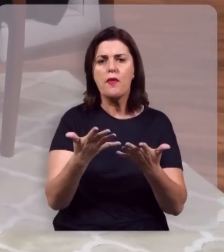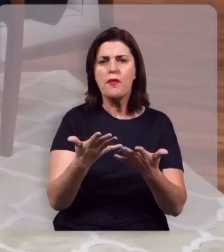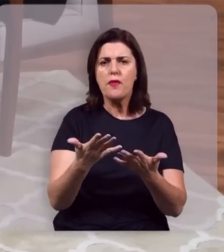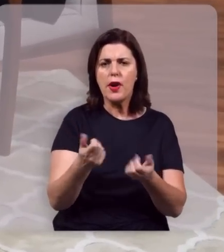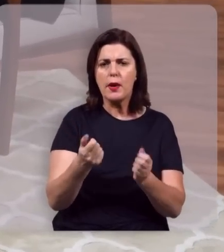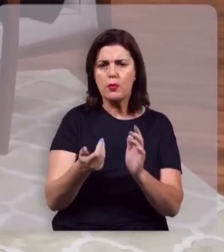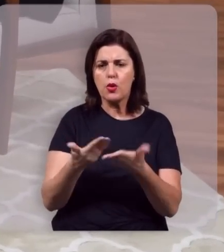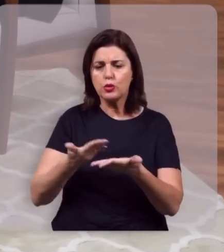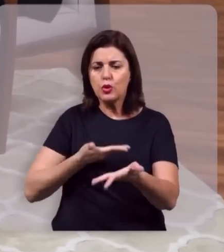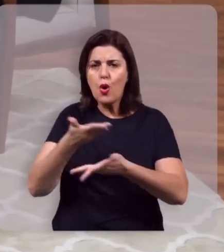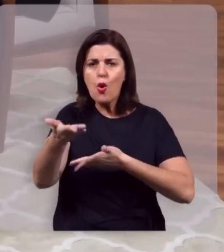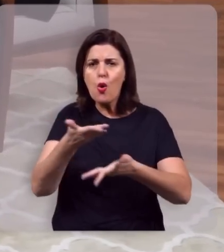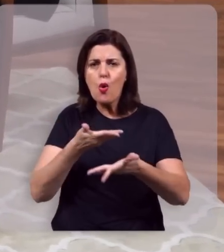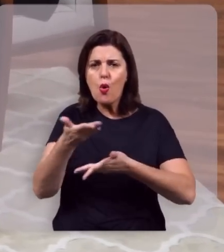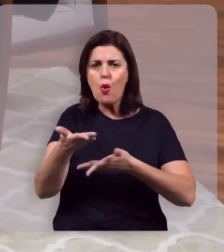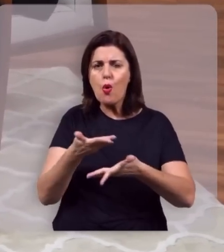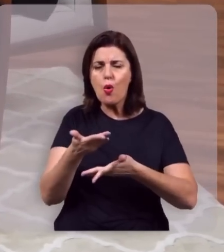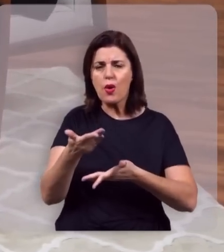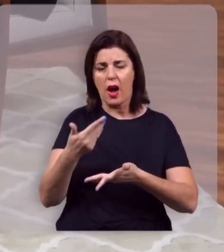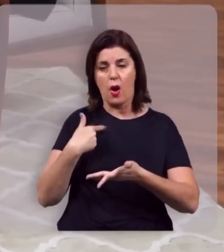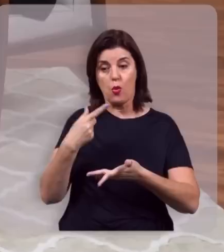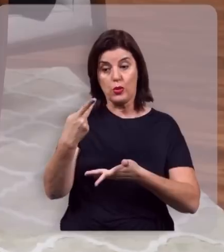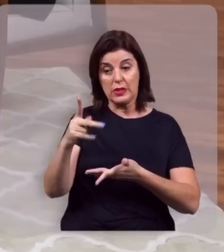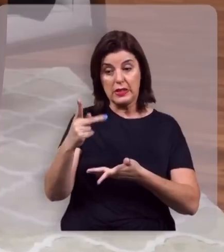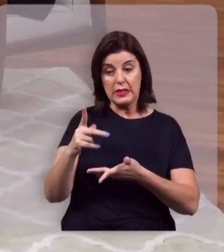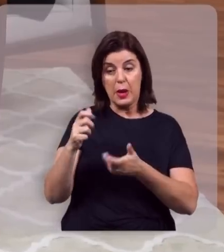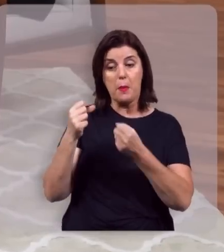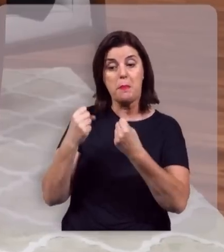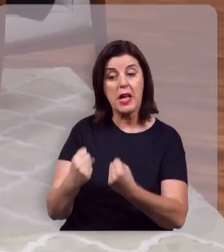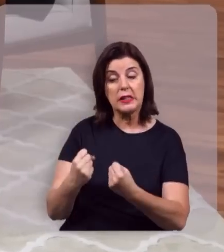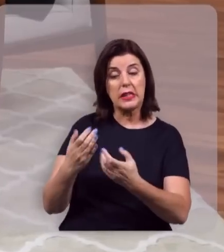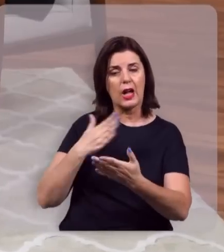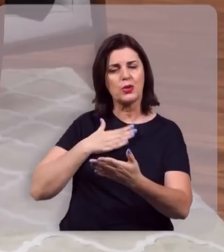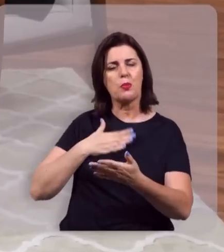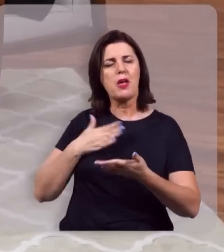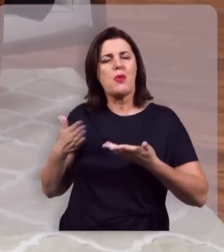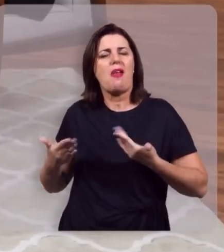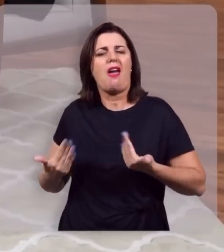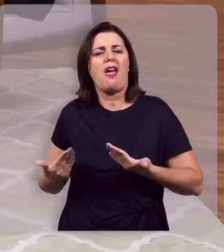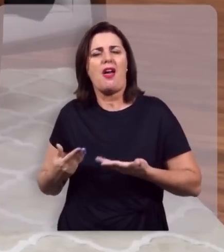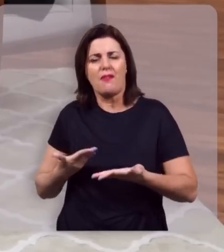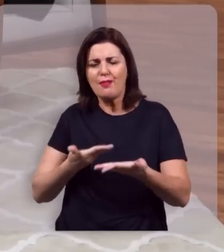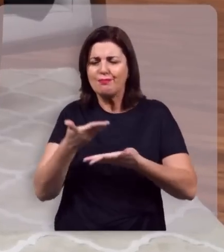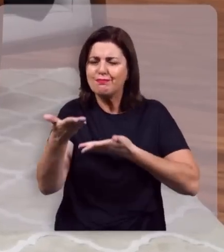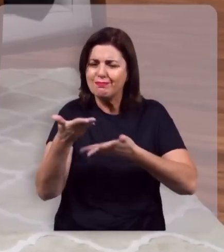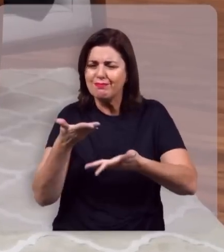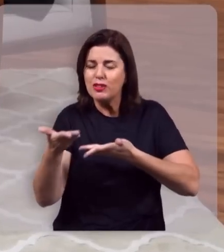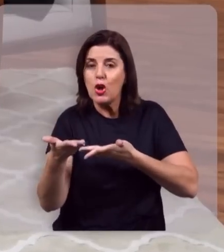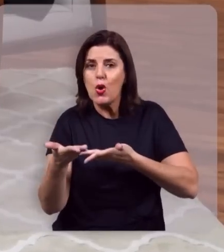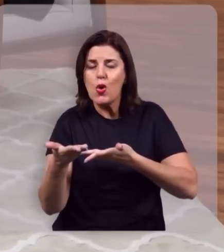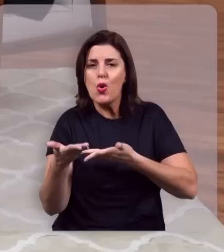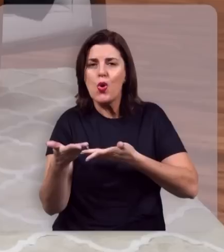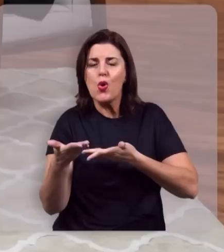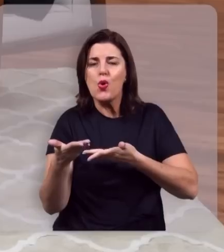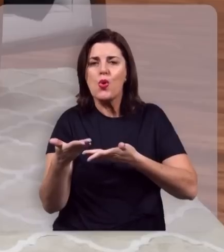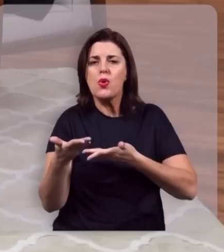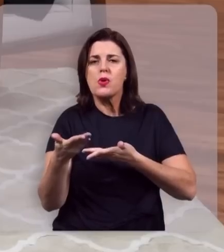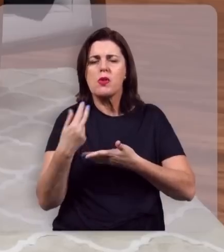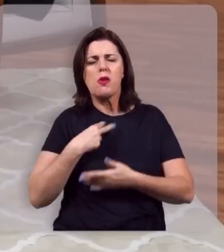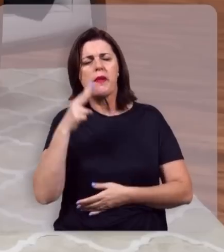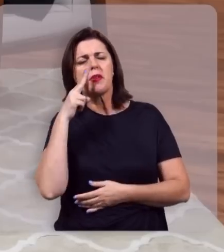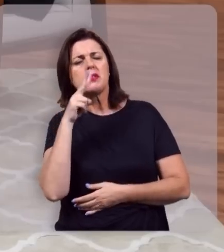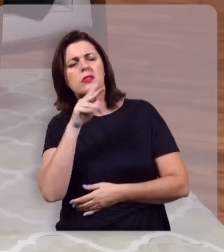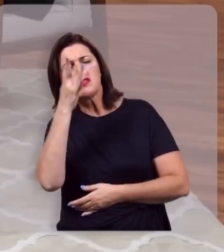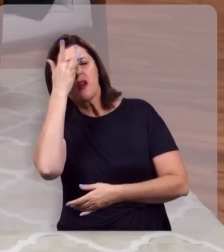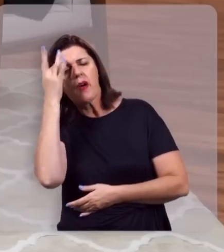vamos trocar o fardo, eu levo o de vocês que é pesado e vocês levam o meu que que é leve, que é suave. E eu olho para a vida